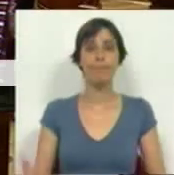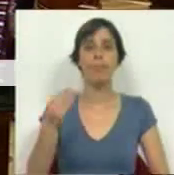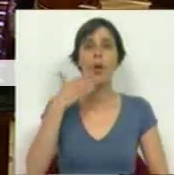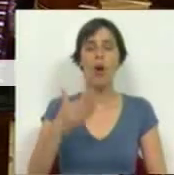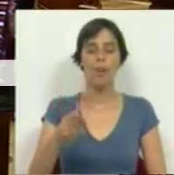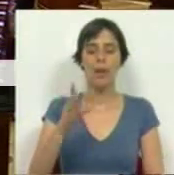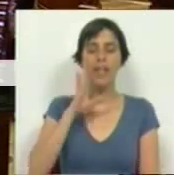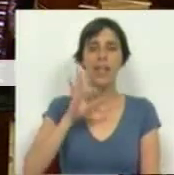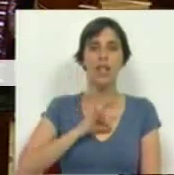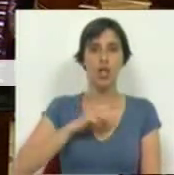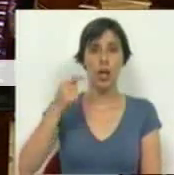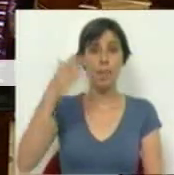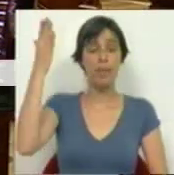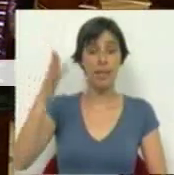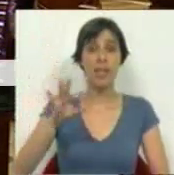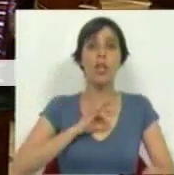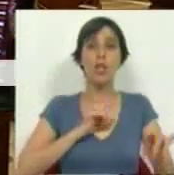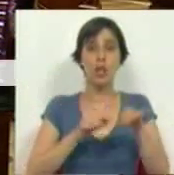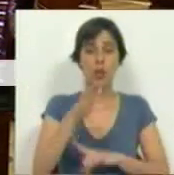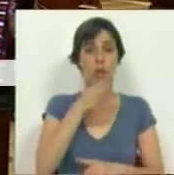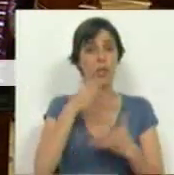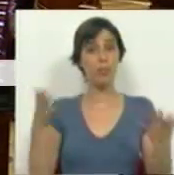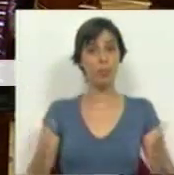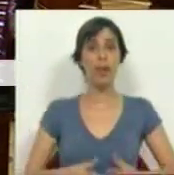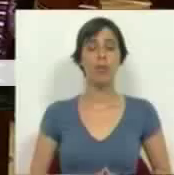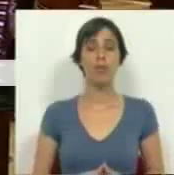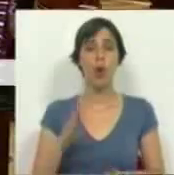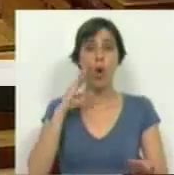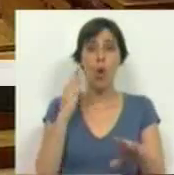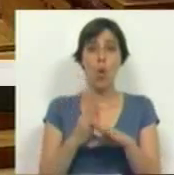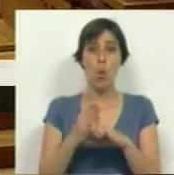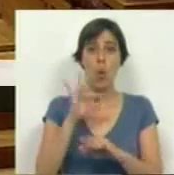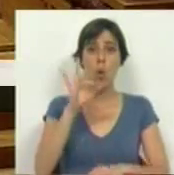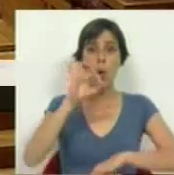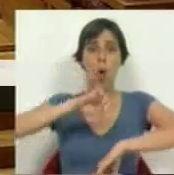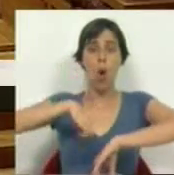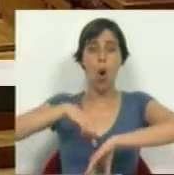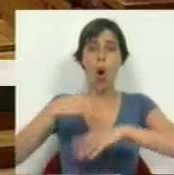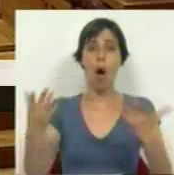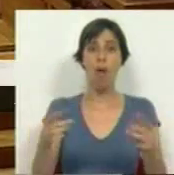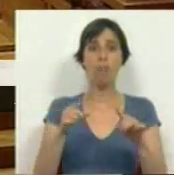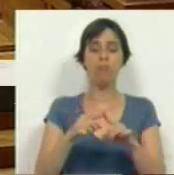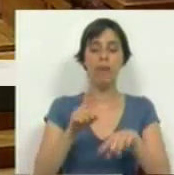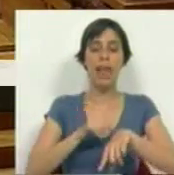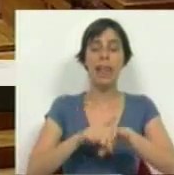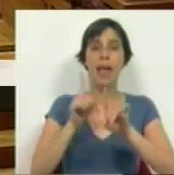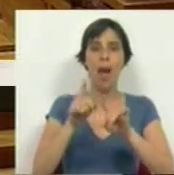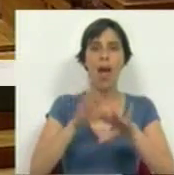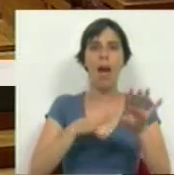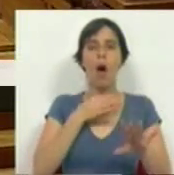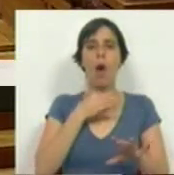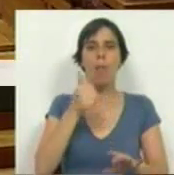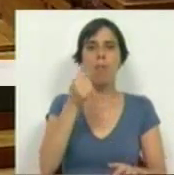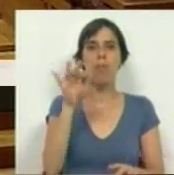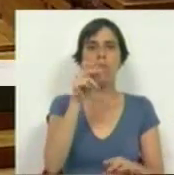Muito obrigada, Sra. Presidente. Senhoras e senhores deputados, as últimas 48 horas são a cronologia da ópera